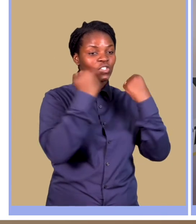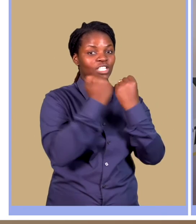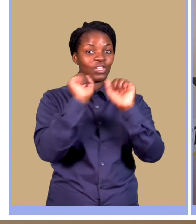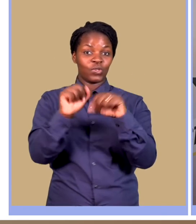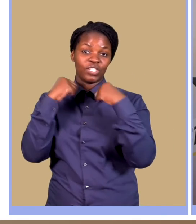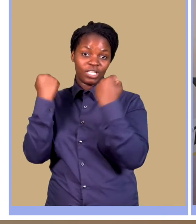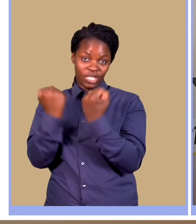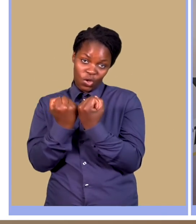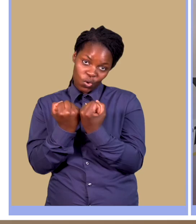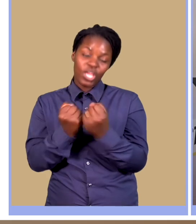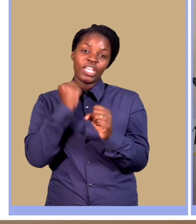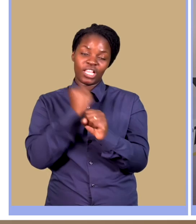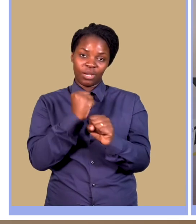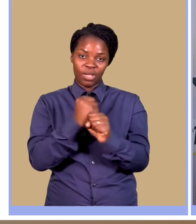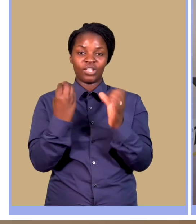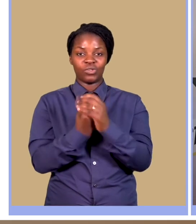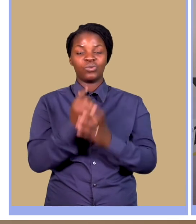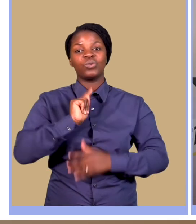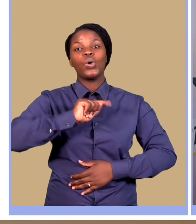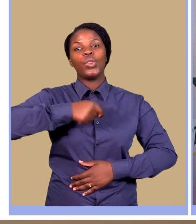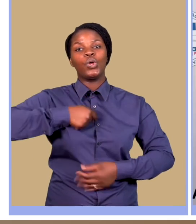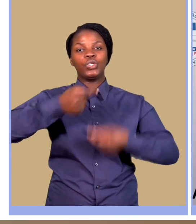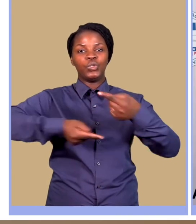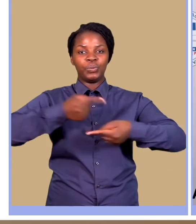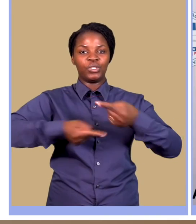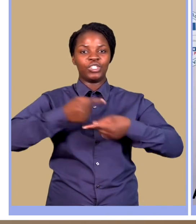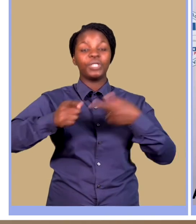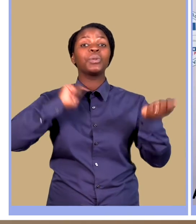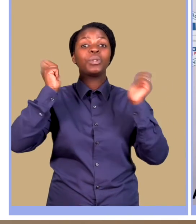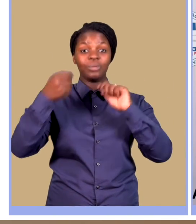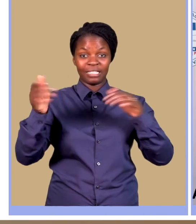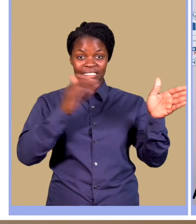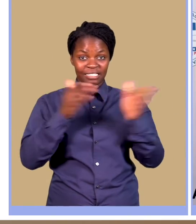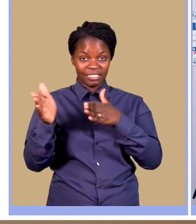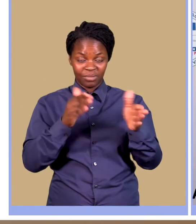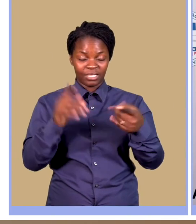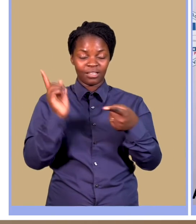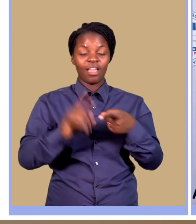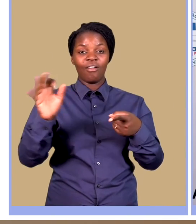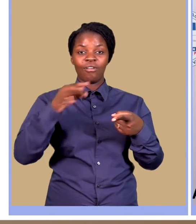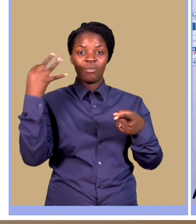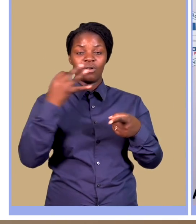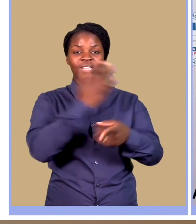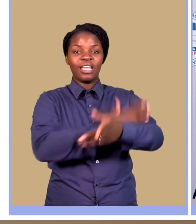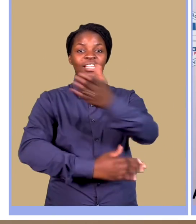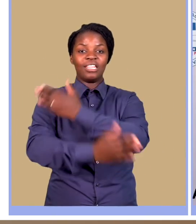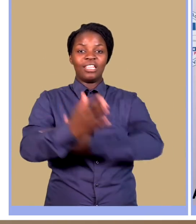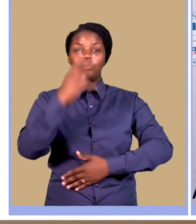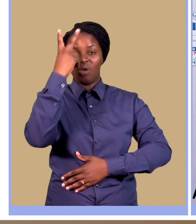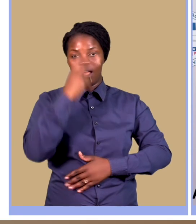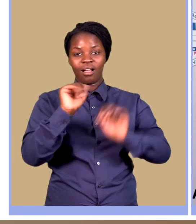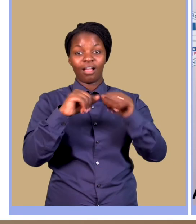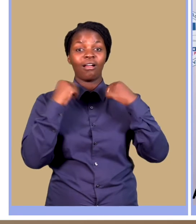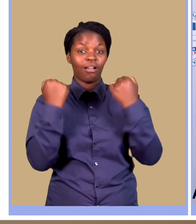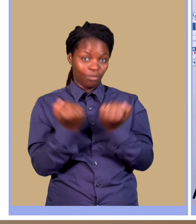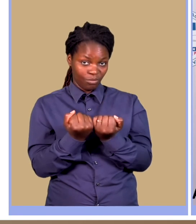trabalhado conosco no projeto RECAD. Falamos de FAMOT, ADEMO e ACAMO, não é? E também um